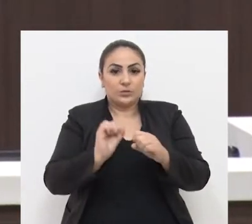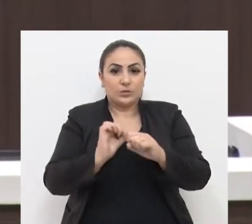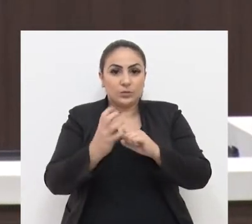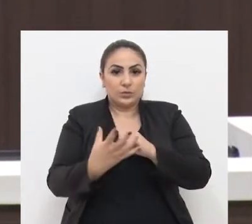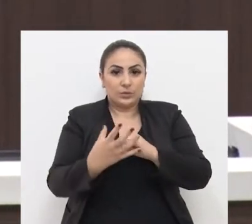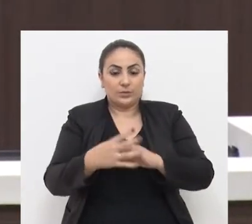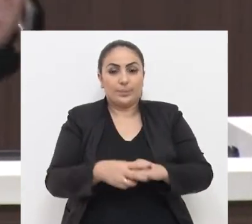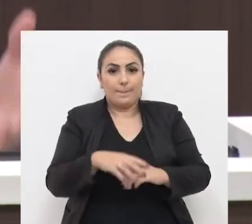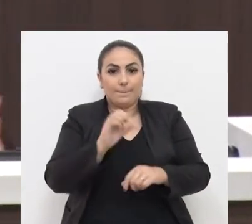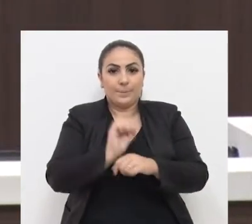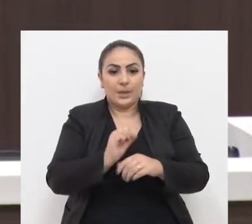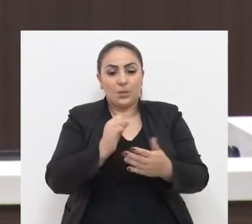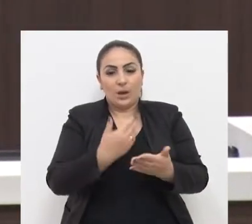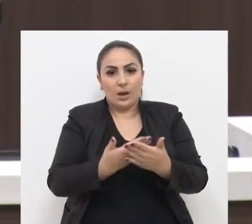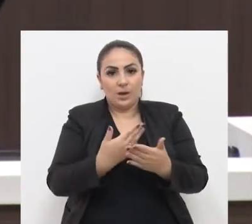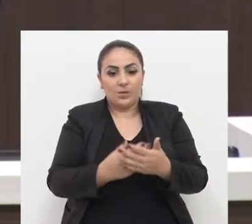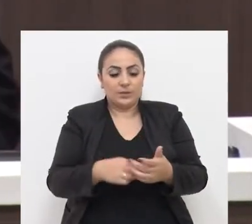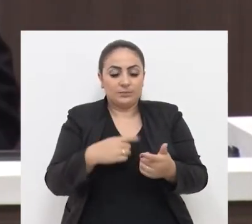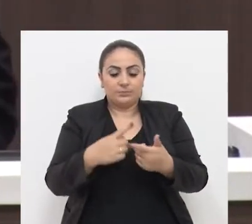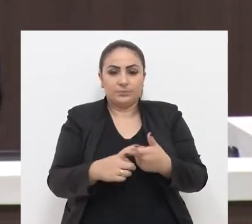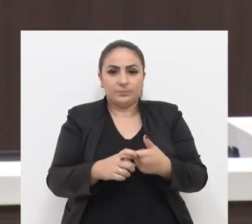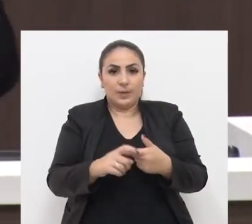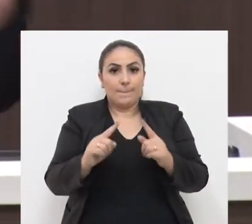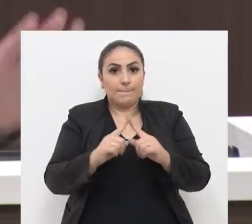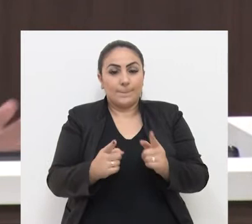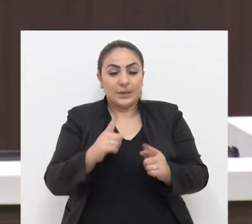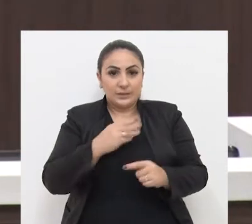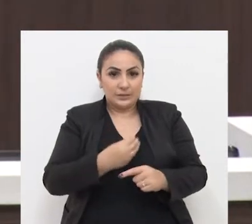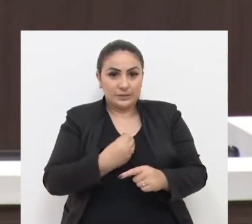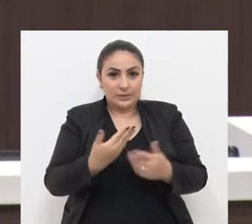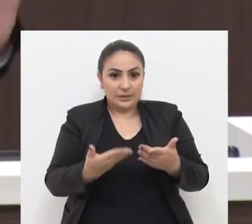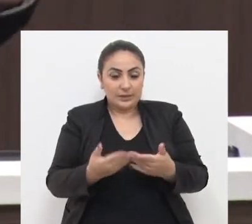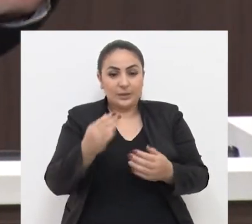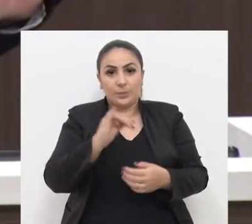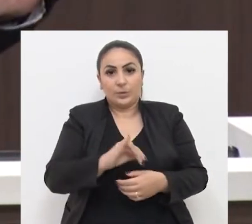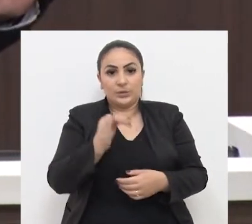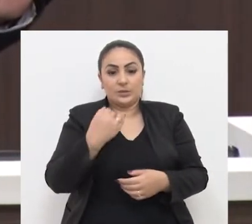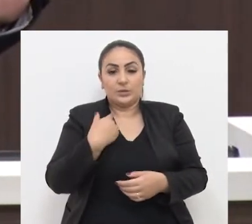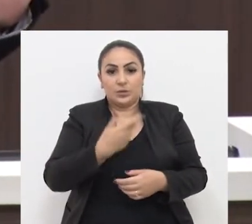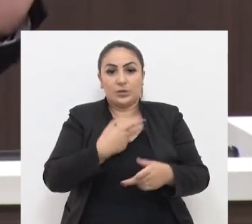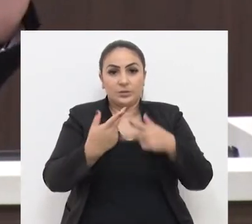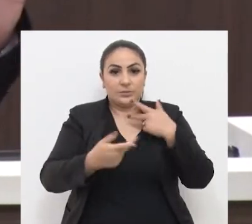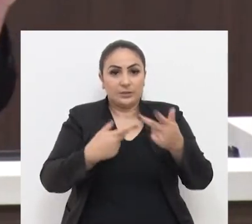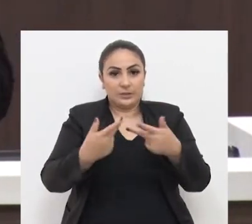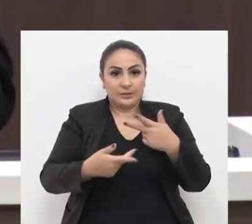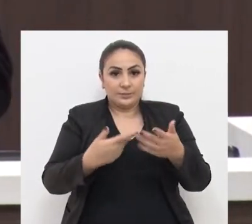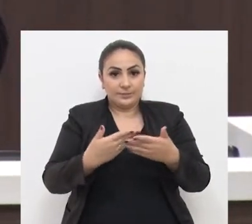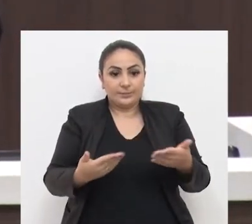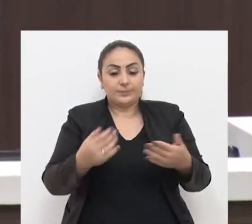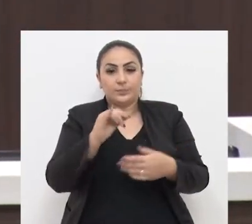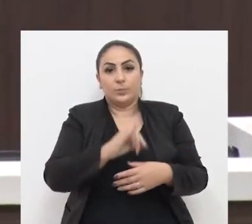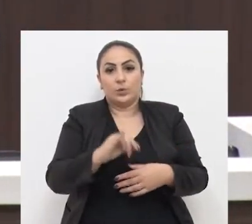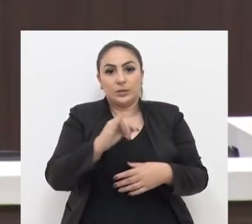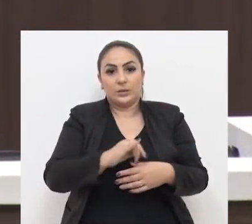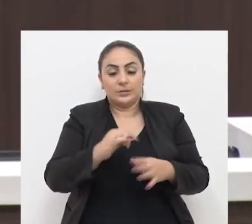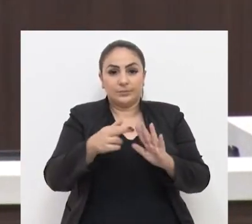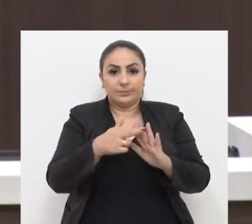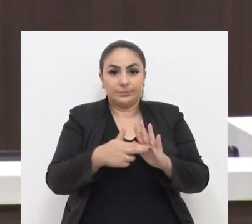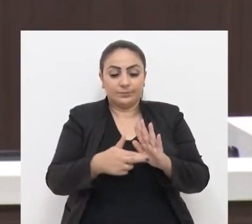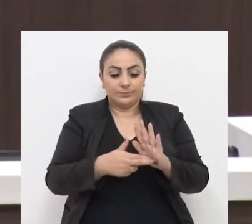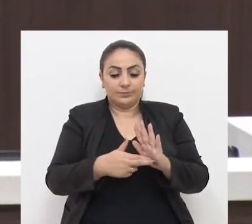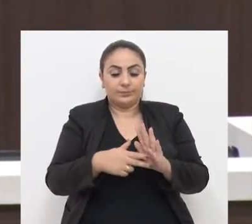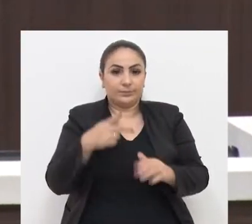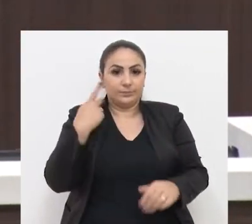da pandemia, a paralisação das aulas. Mas fica aqui, e é importante que nós possamos falar isso, um importante